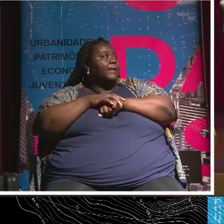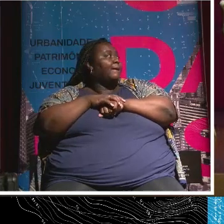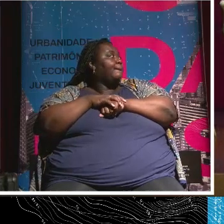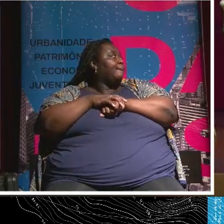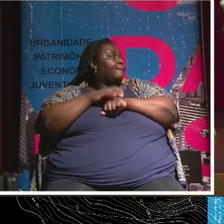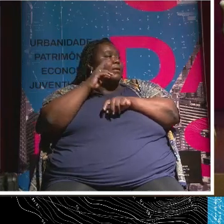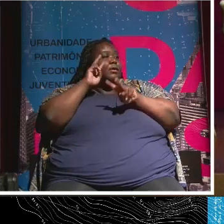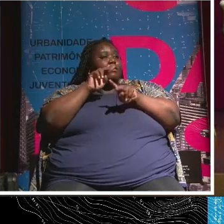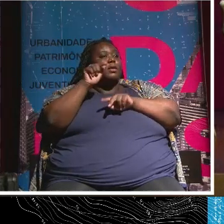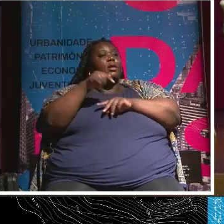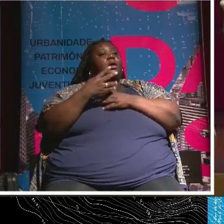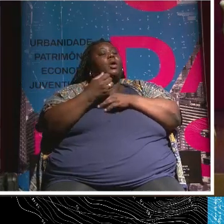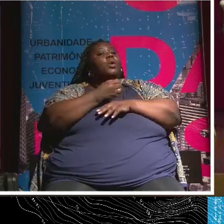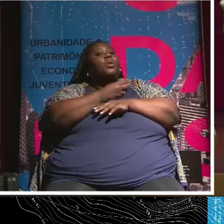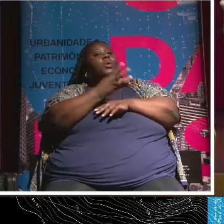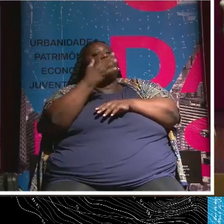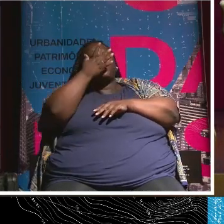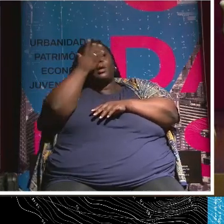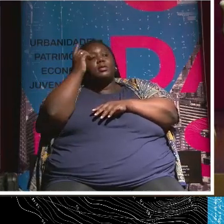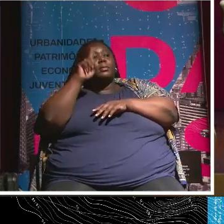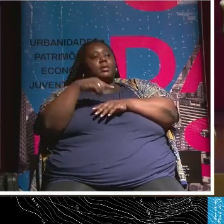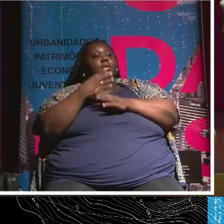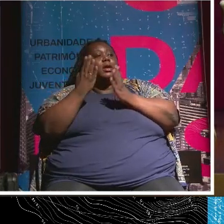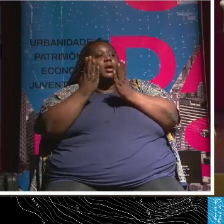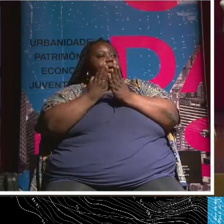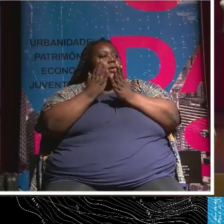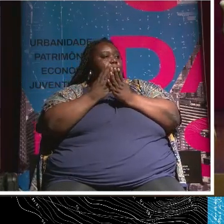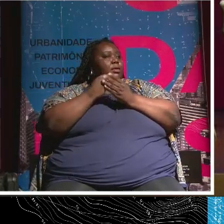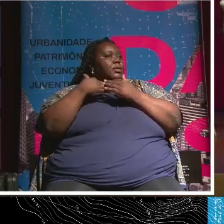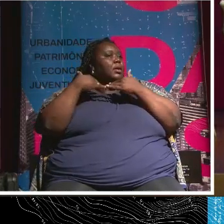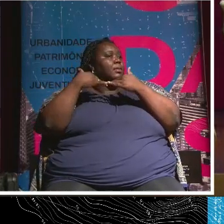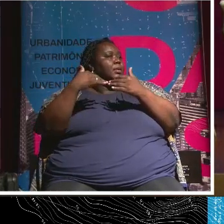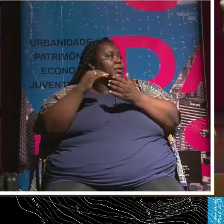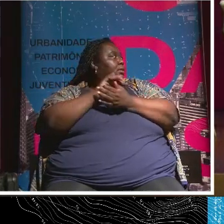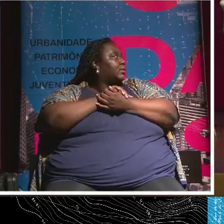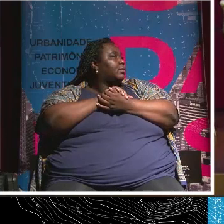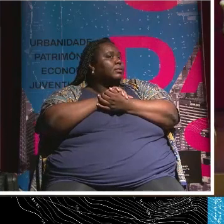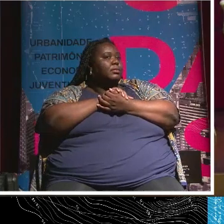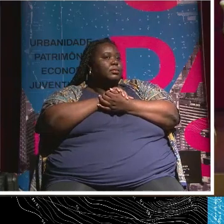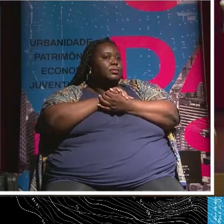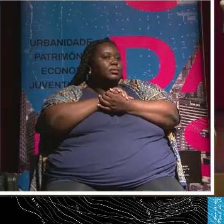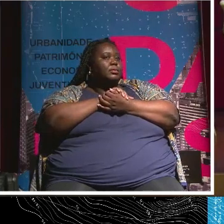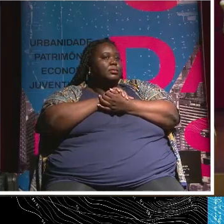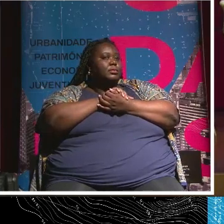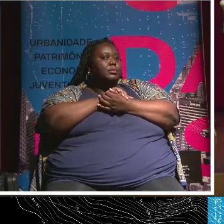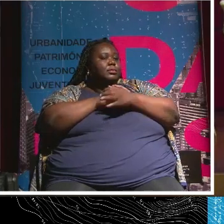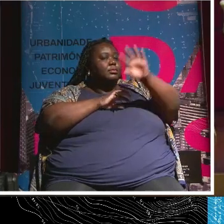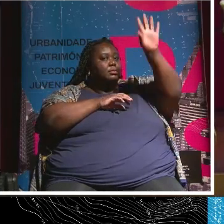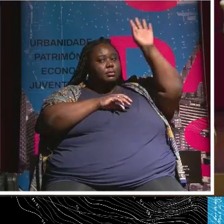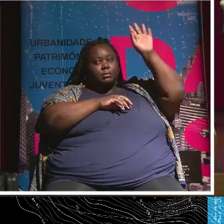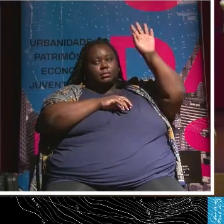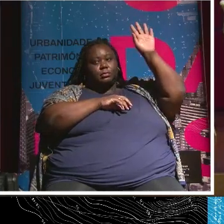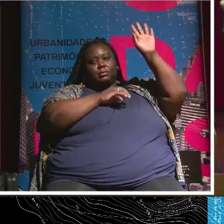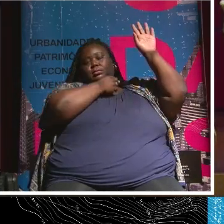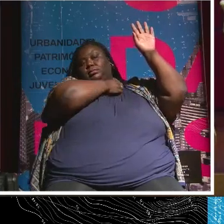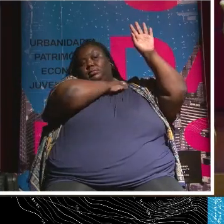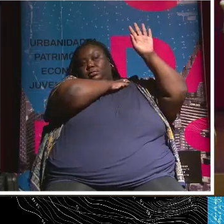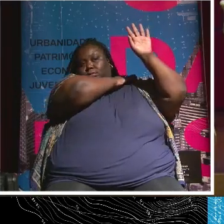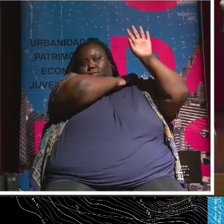ver aqui quantas pessoas evangélicas a gente tem na plateia. Podia levantar a mão?